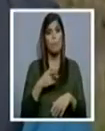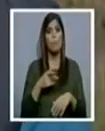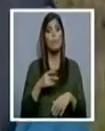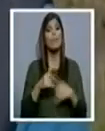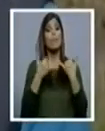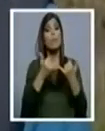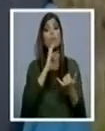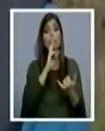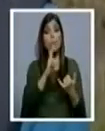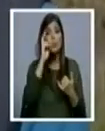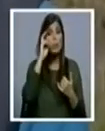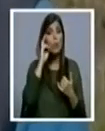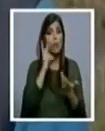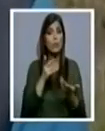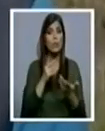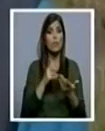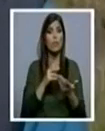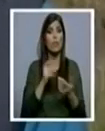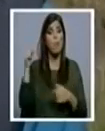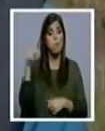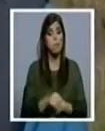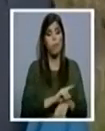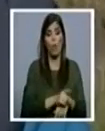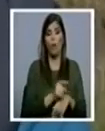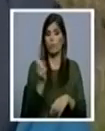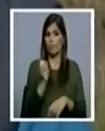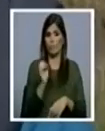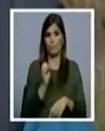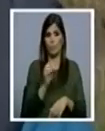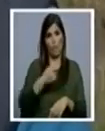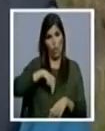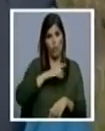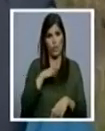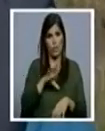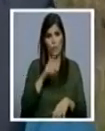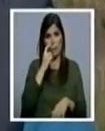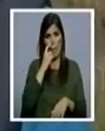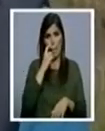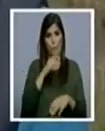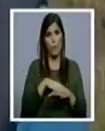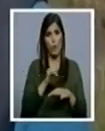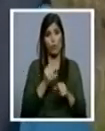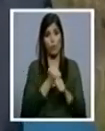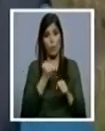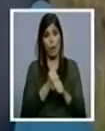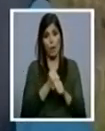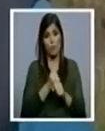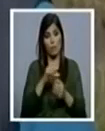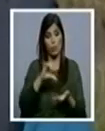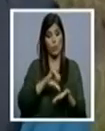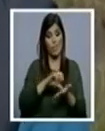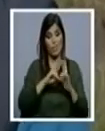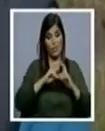da resposta biológica, a resposta não é assim tão imediata. E nós pretendemos, no âmbito do trabalho do nosso